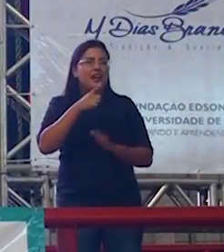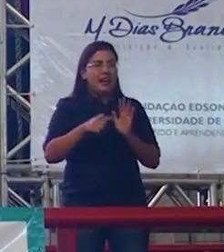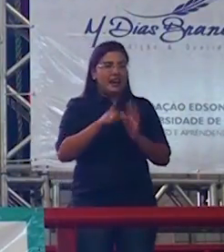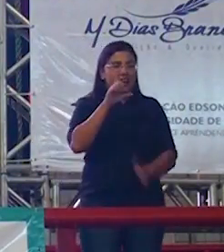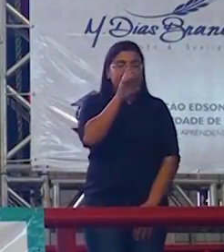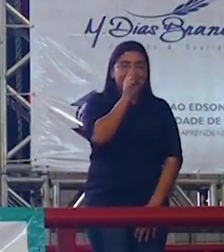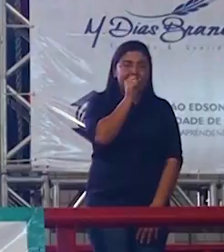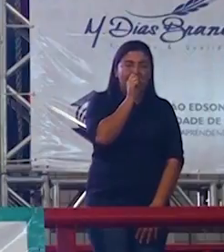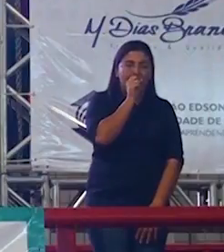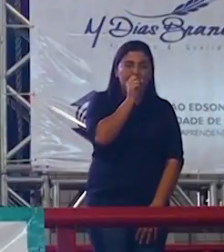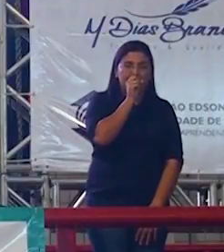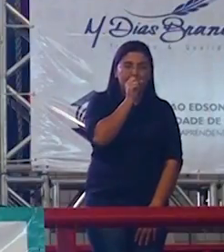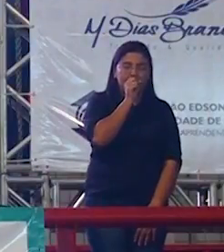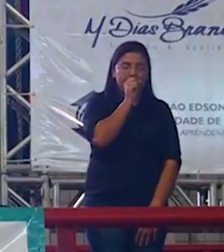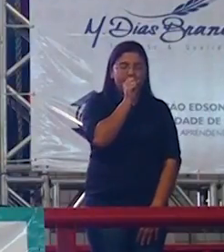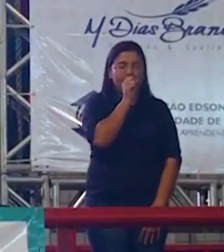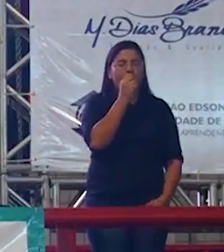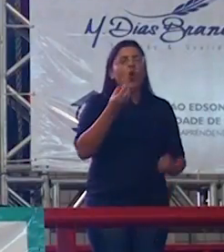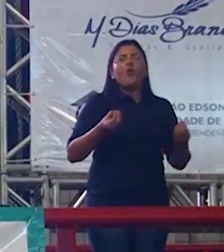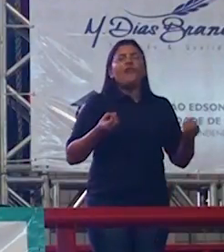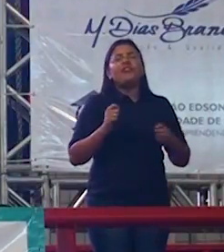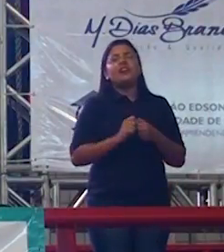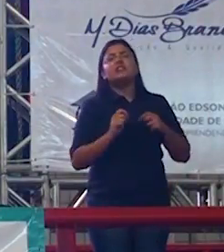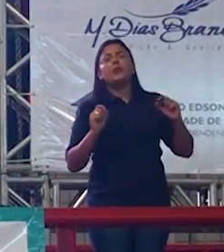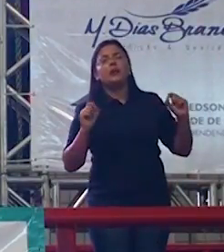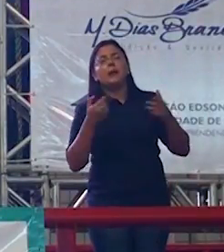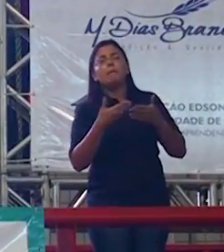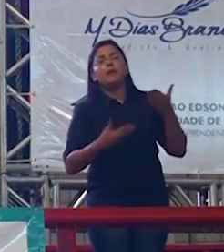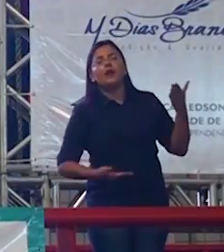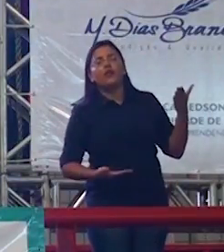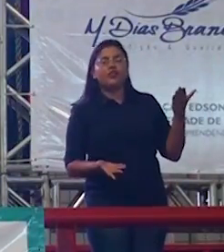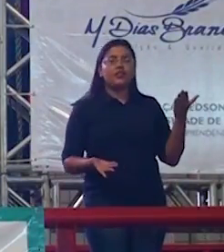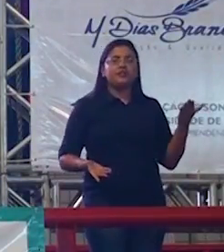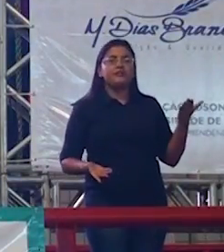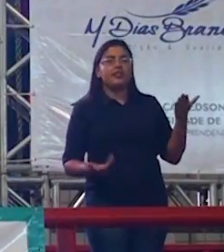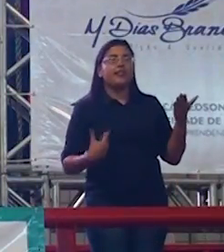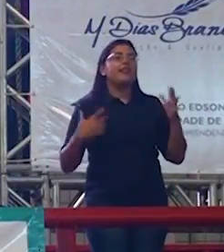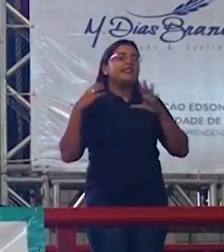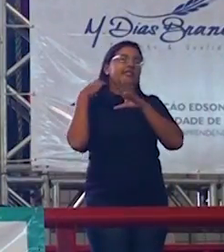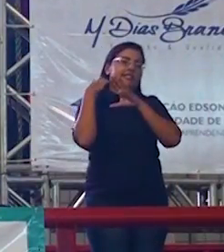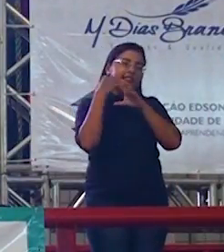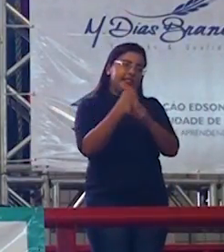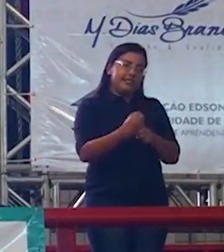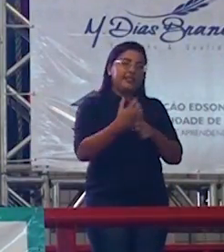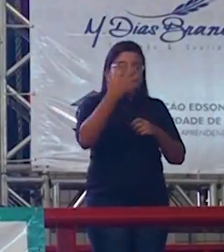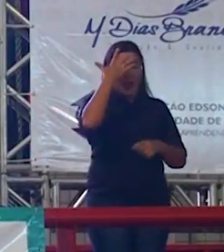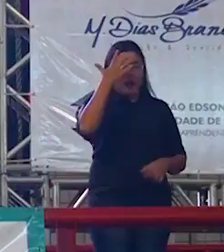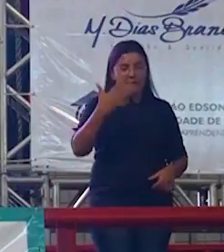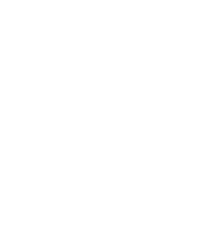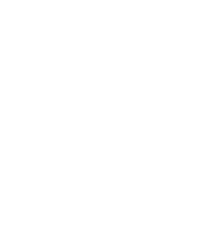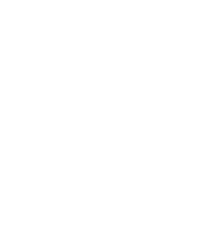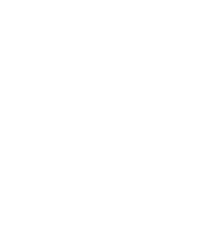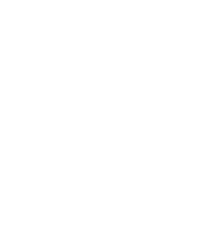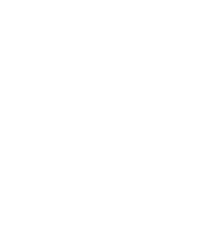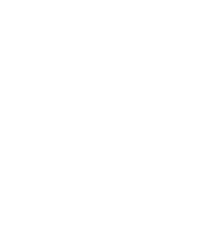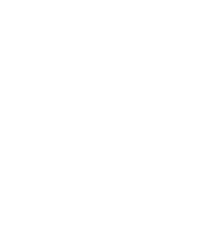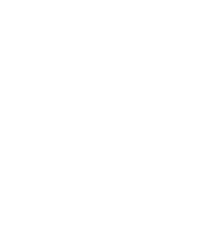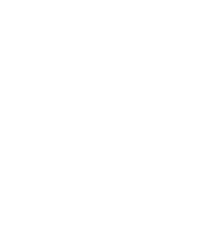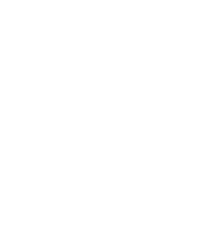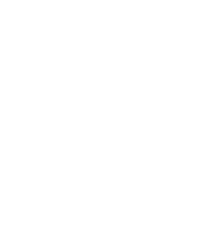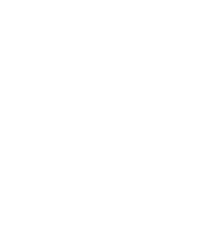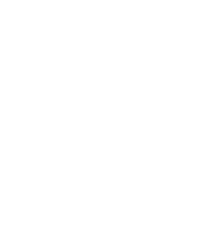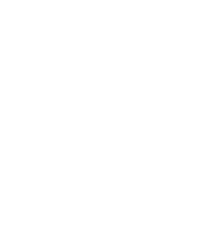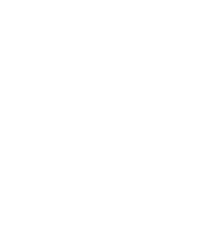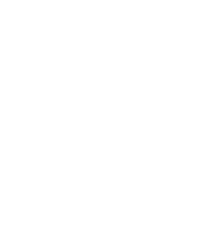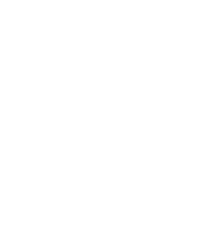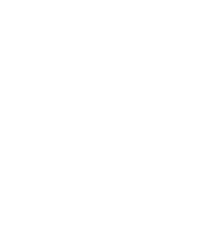sábado, antes da prova, o que é que eu faço, Alexandre? Você revisa para a prova do dia seguinte.